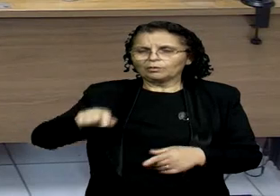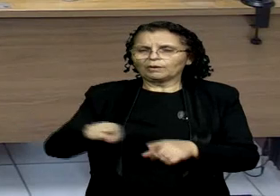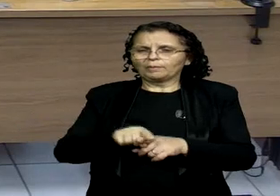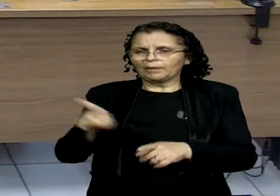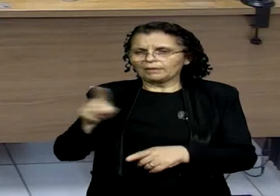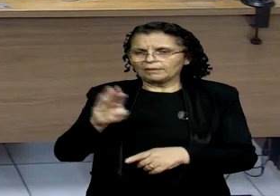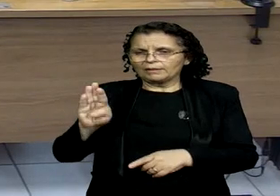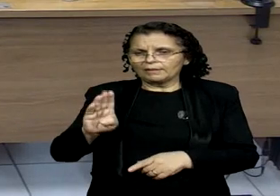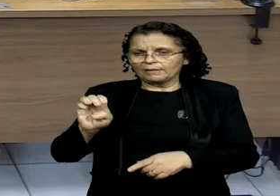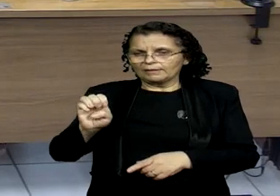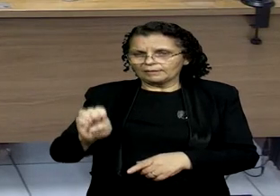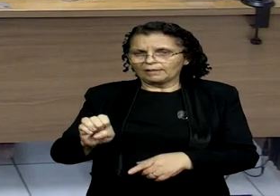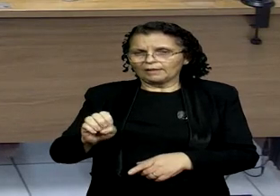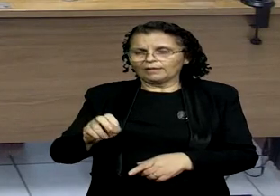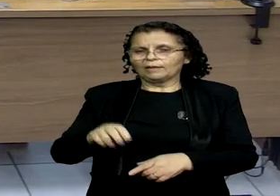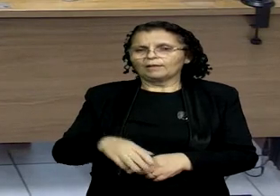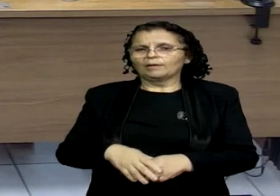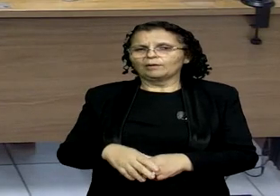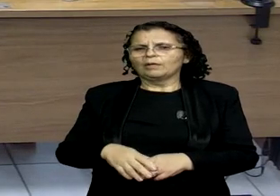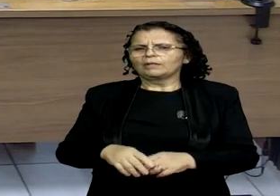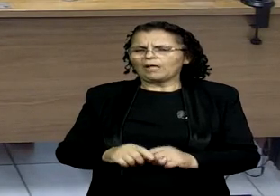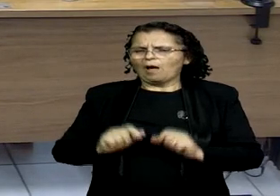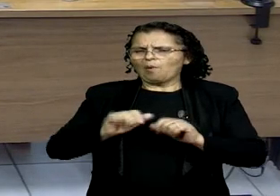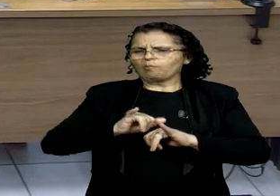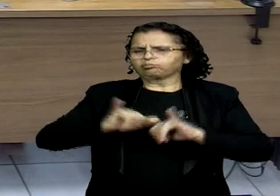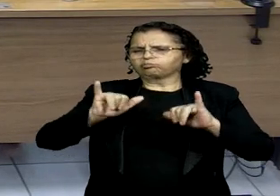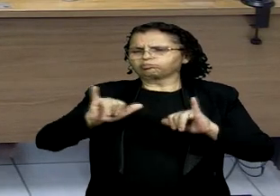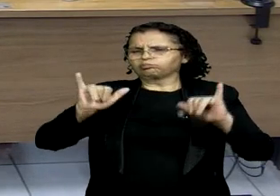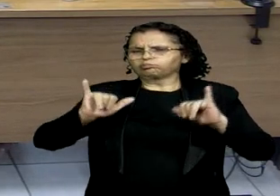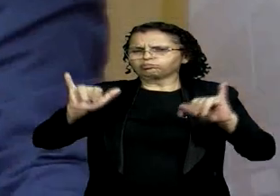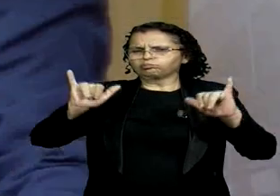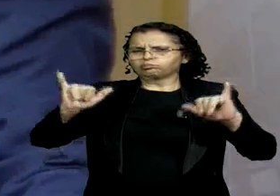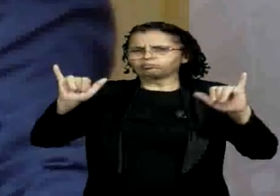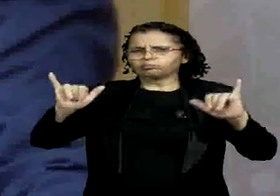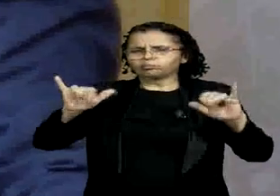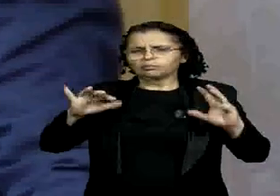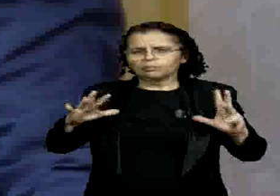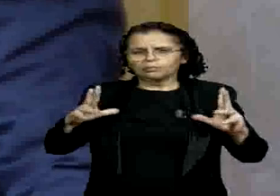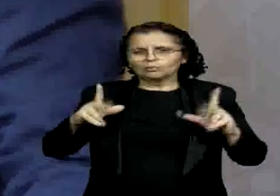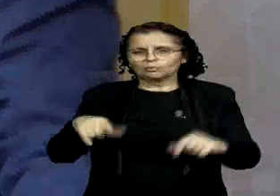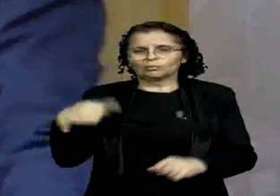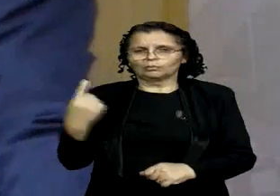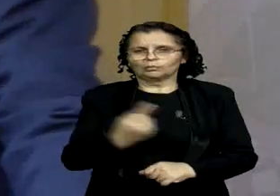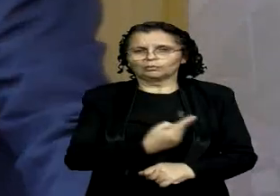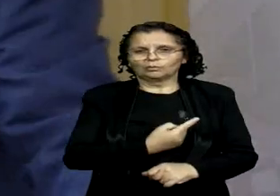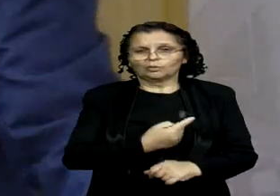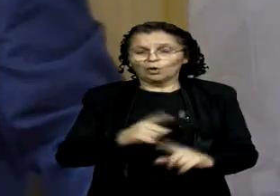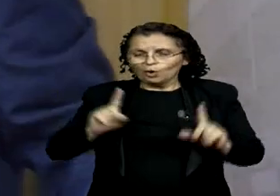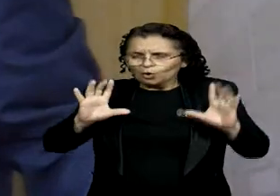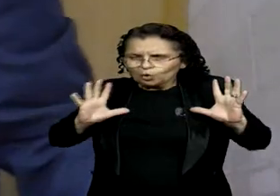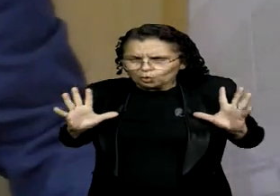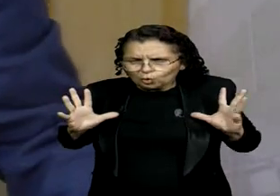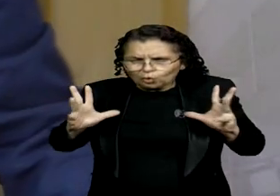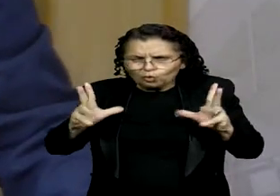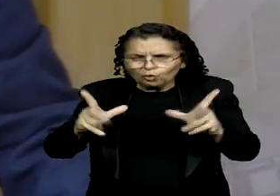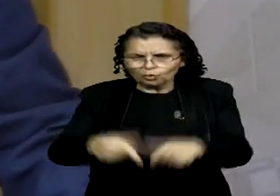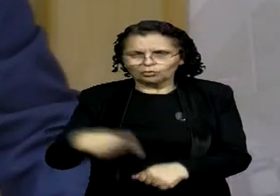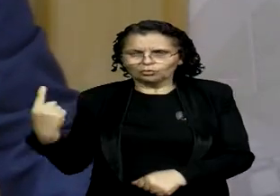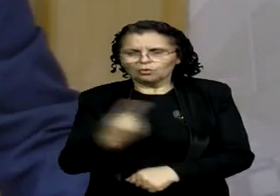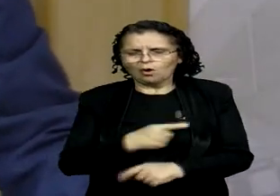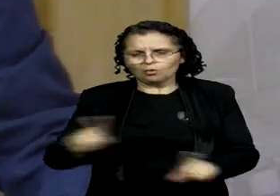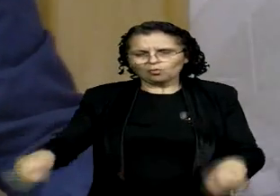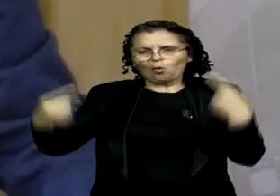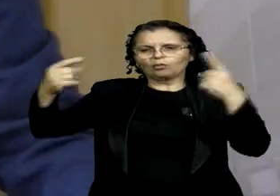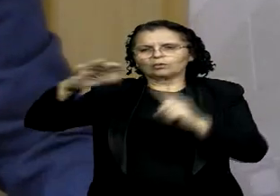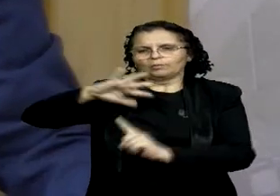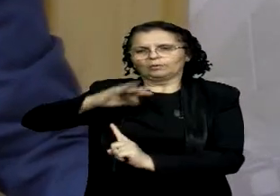a vereadora Ana Paula usavam um slogan, que esse slogan deve ser de todos nós, todos contra a pedofilia. É uma